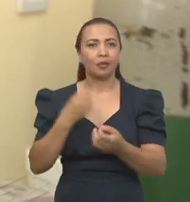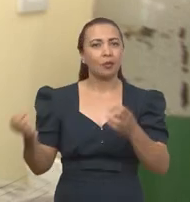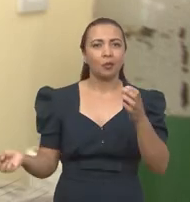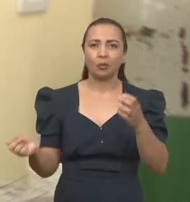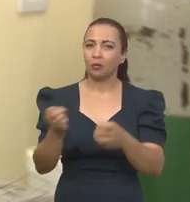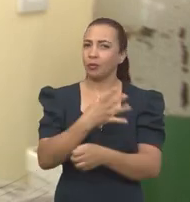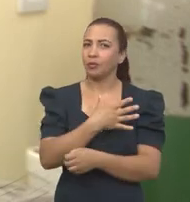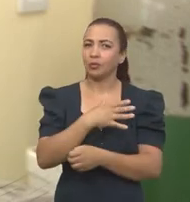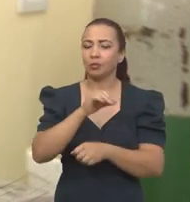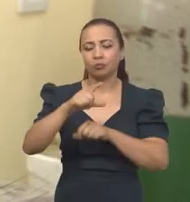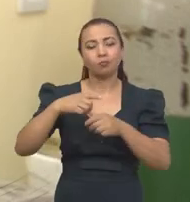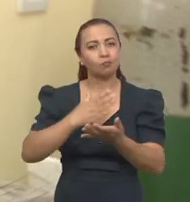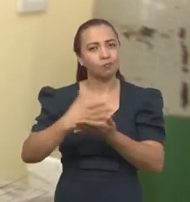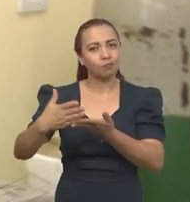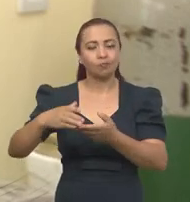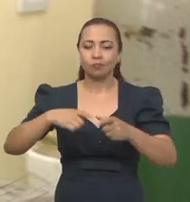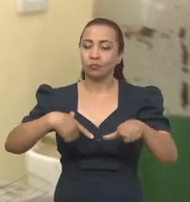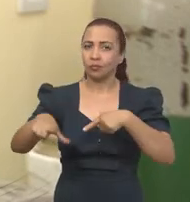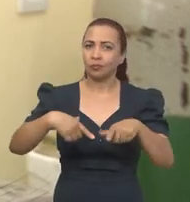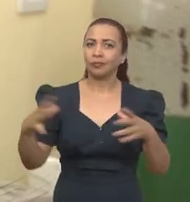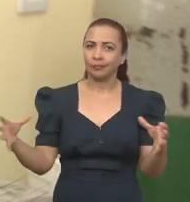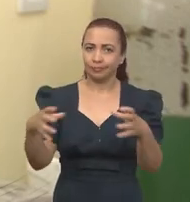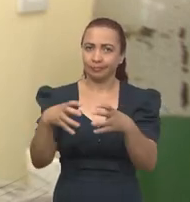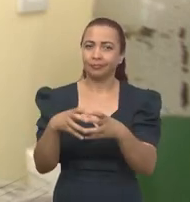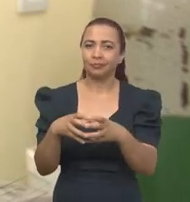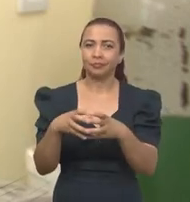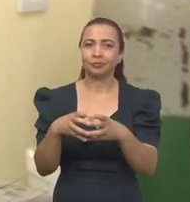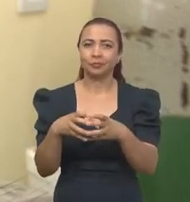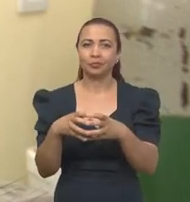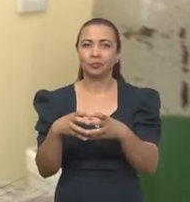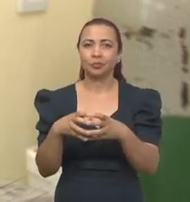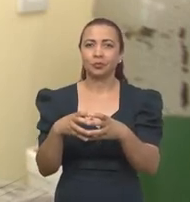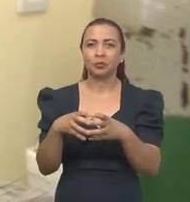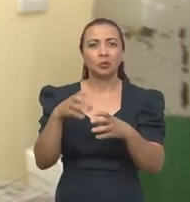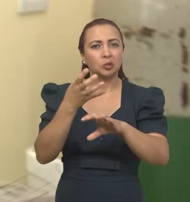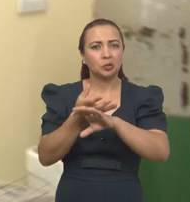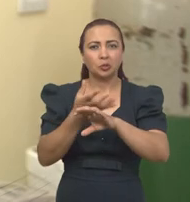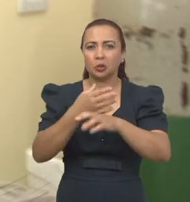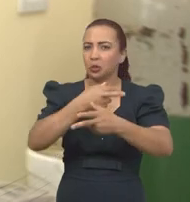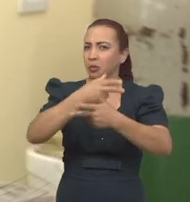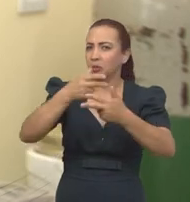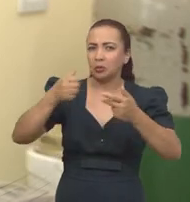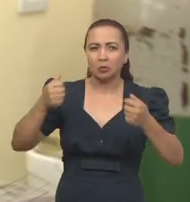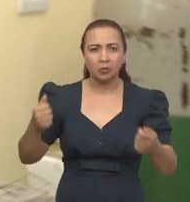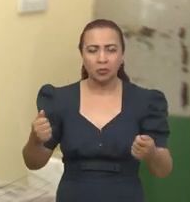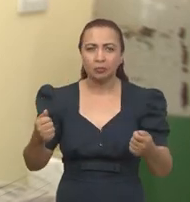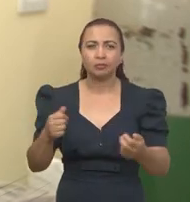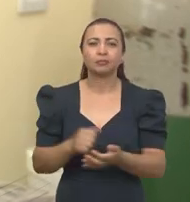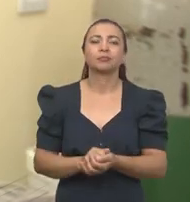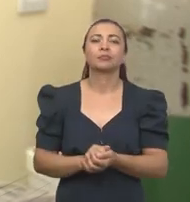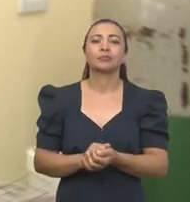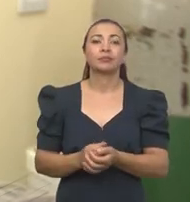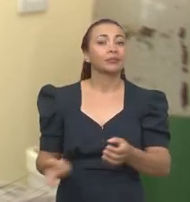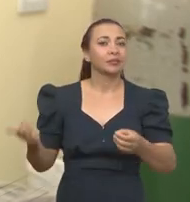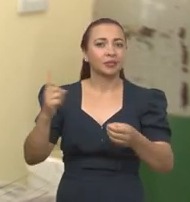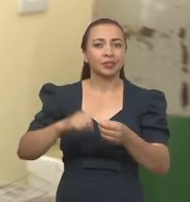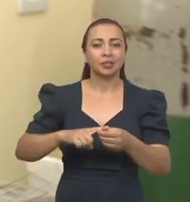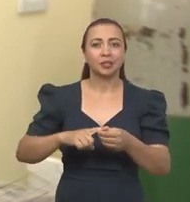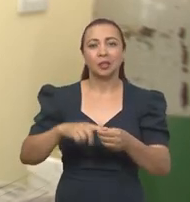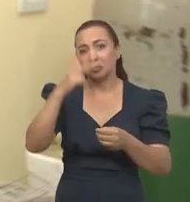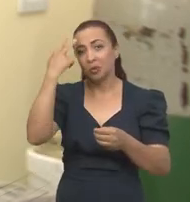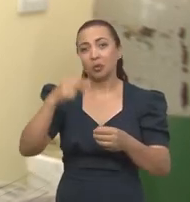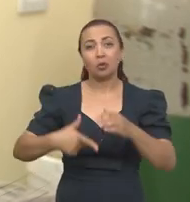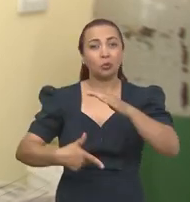aí hoje a partir de um trabalho de grupo e interdisciplinar ativar este departamento foi